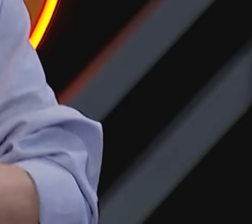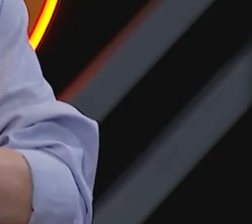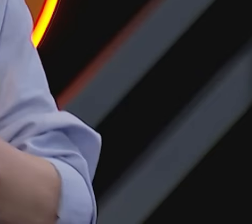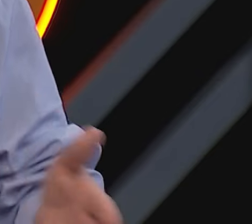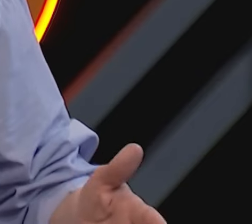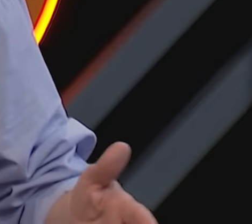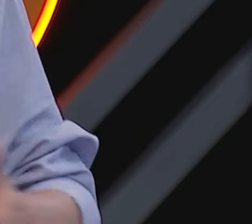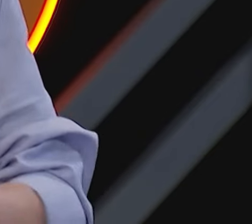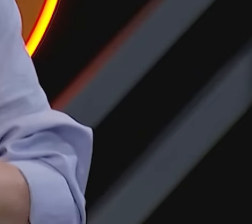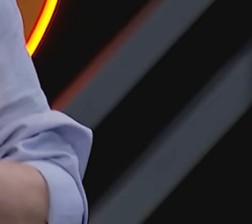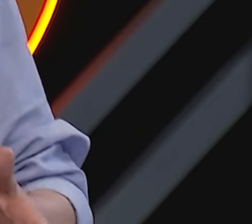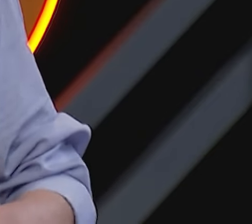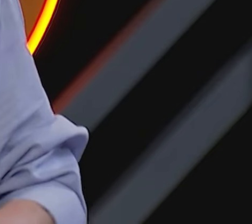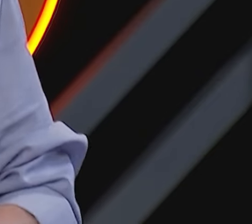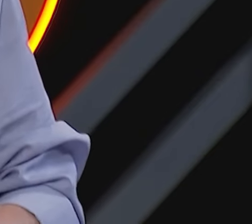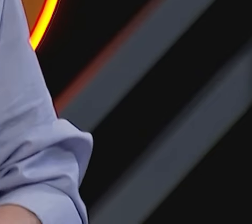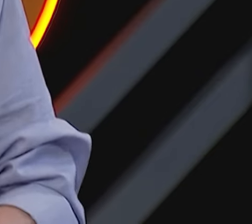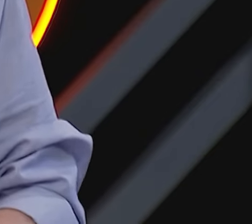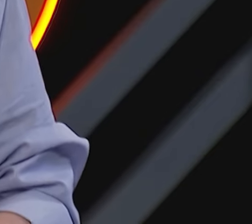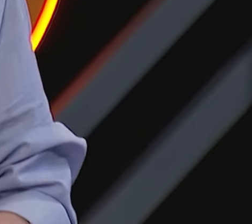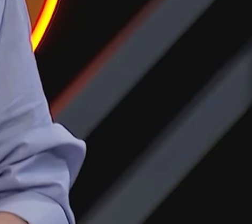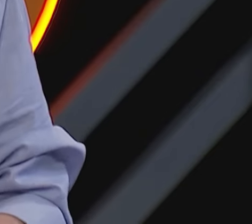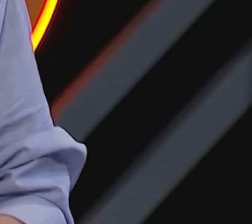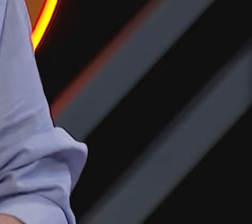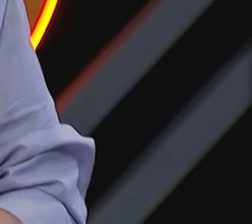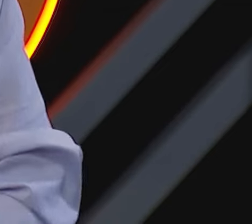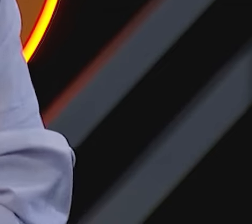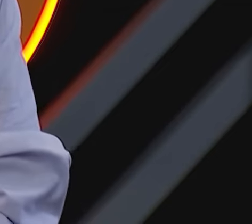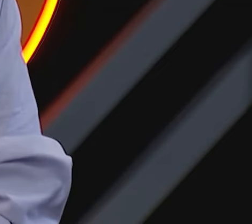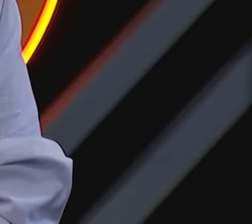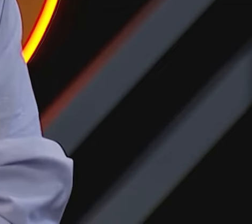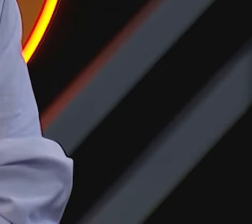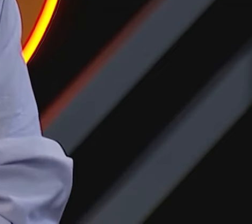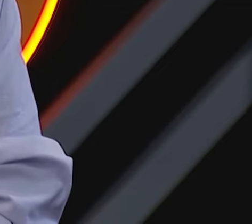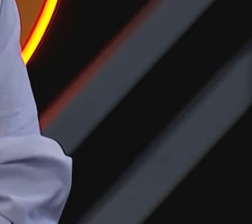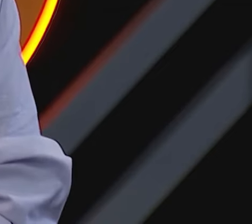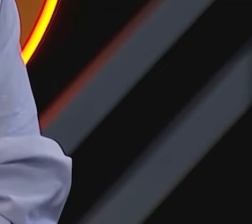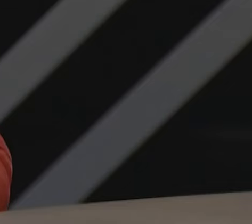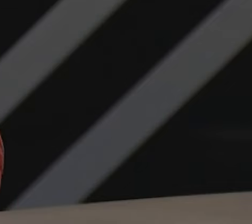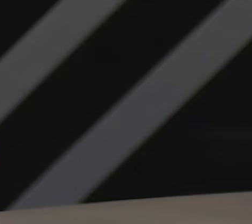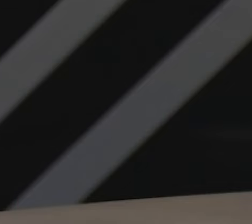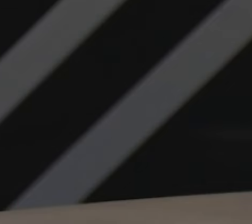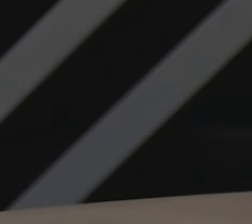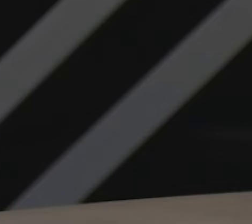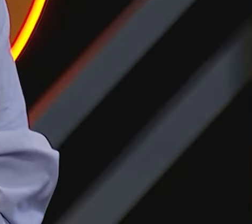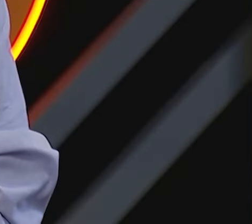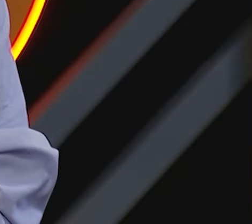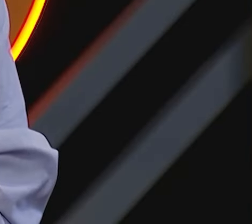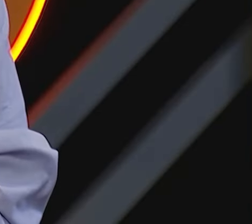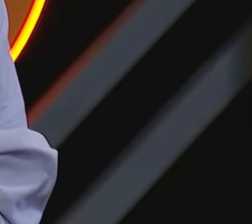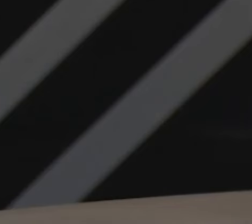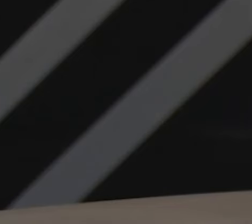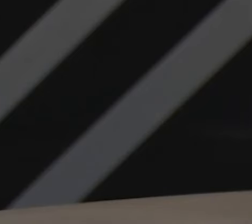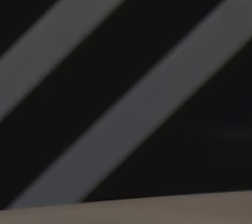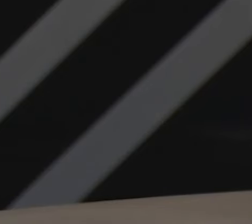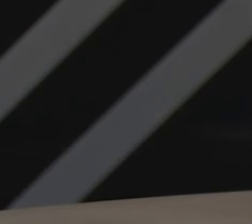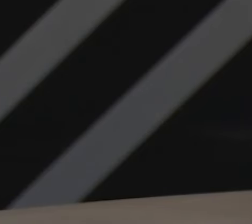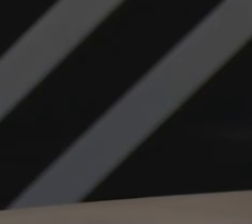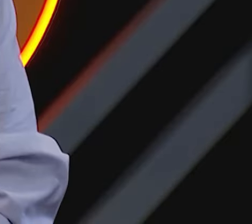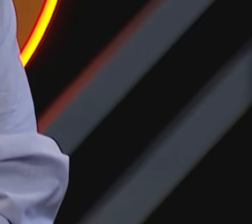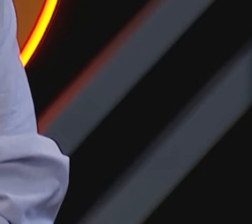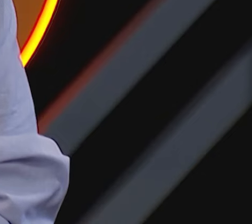escola, família, saúde. Com que idade você começou a trabalhar? Com 13 anos. 13 anos?